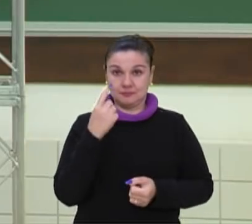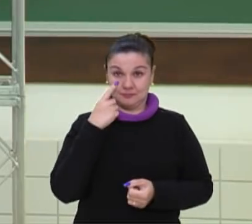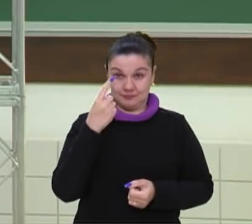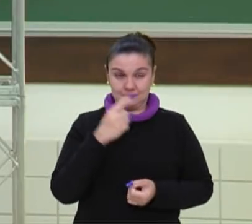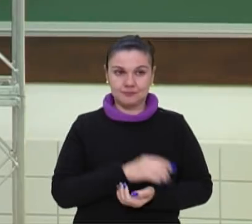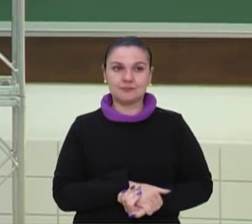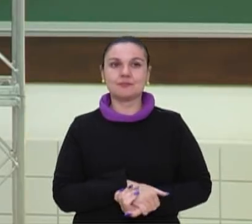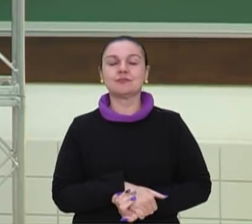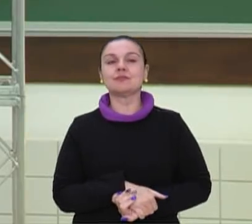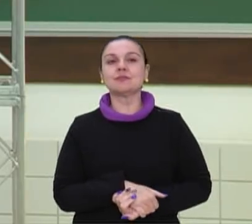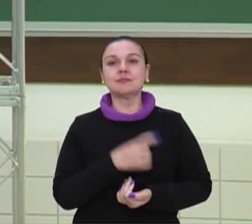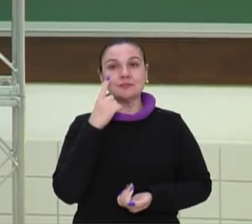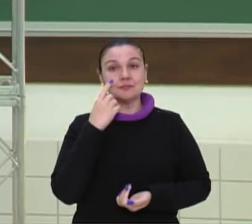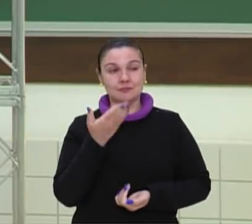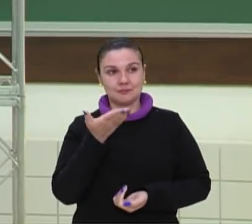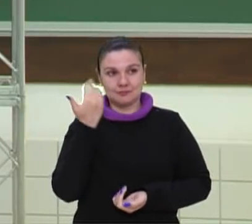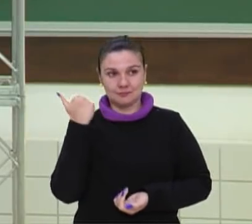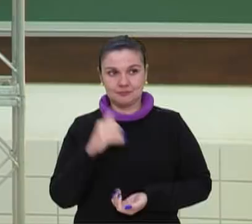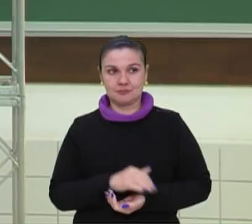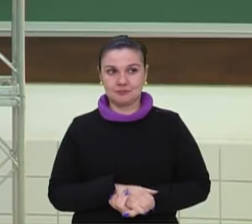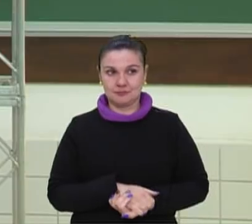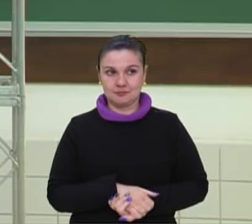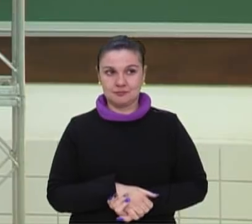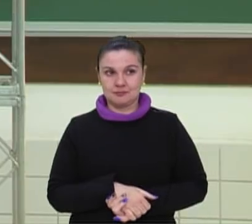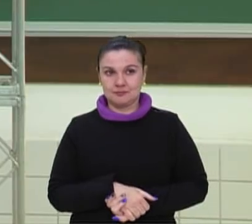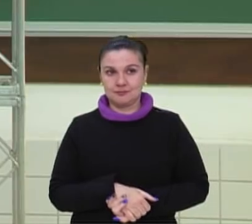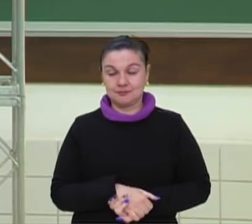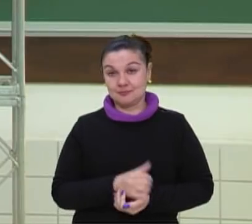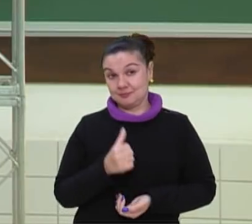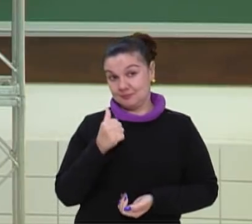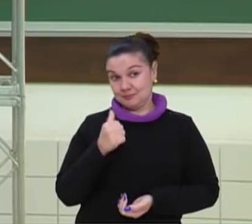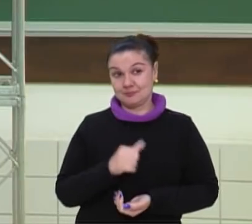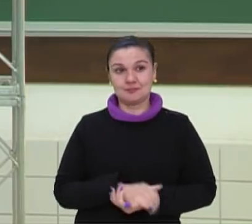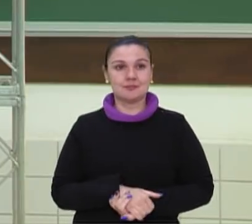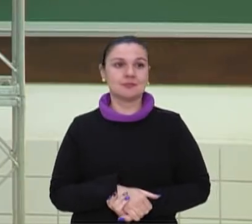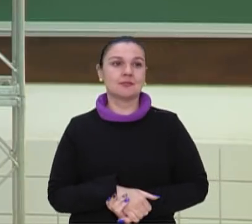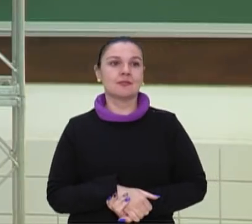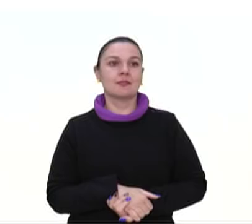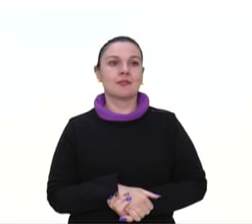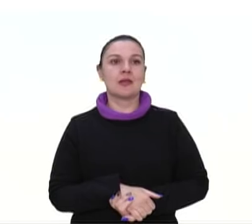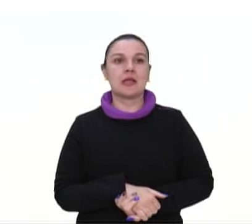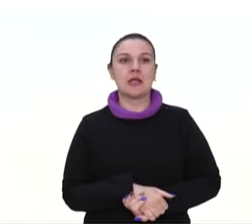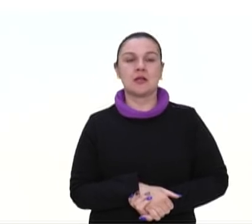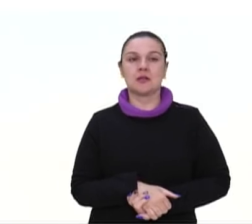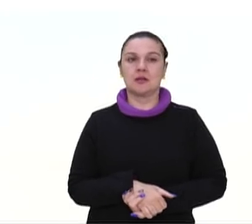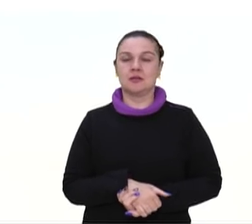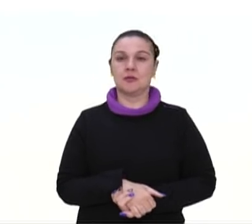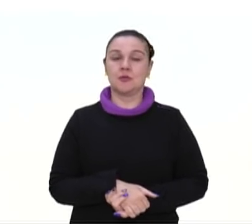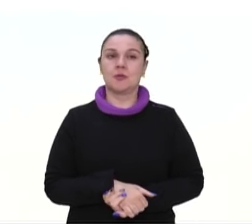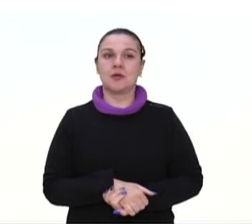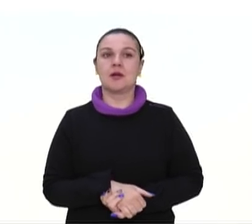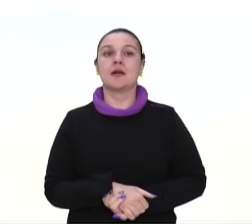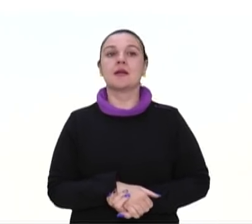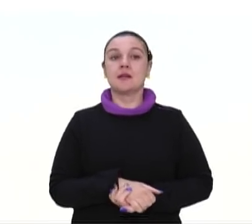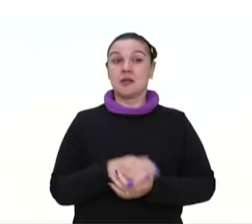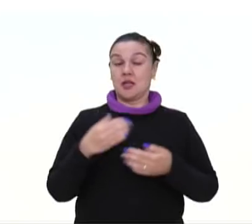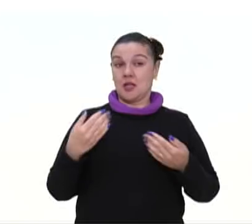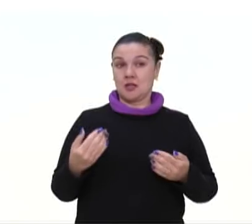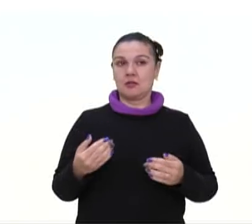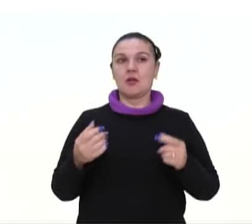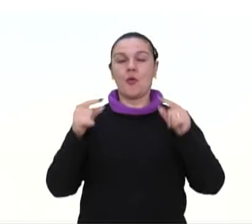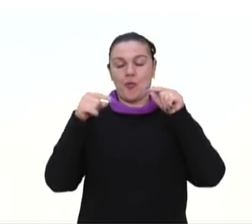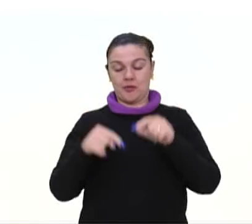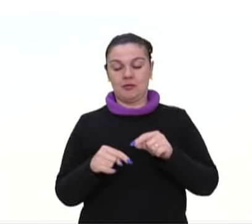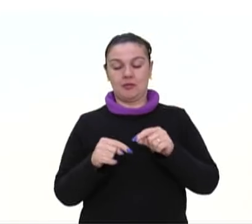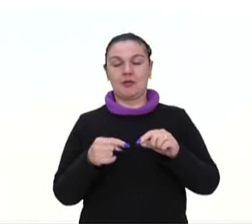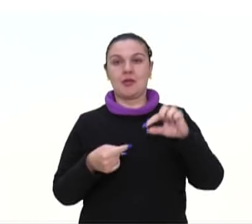ver como que vai ficar isso? Ó, matematicamente aqui. Vamos lá? Então, os ângulos internos é